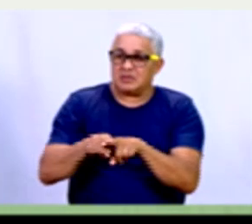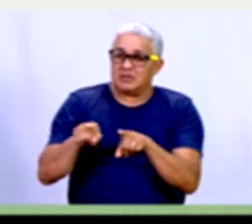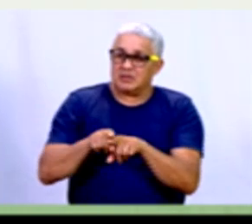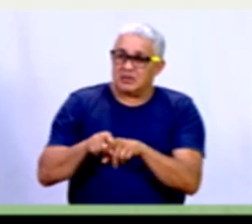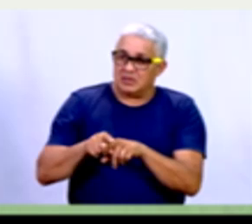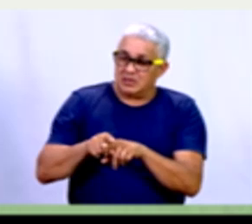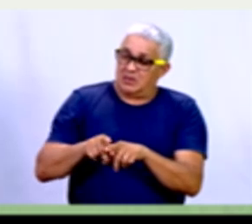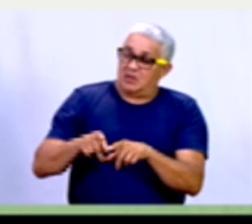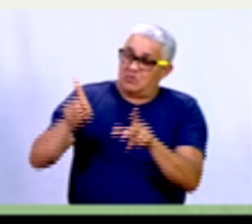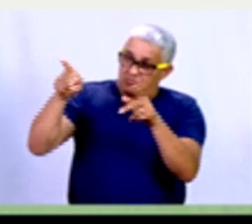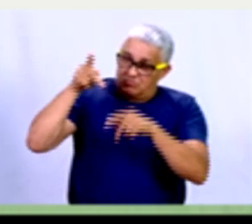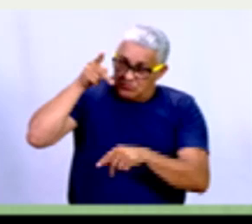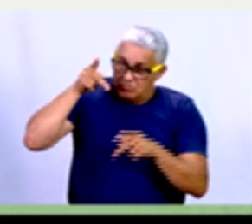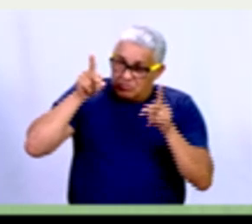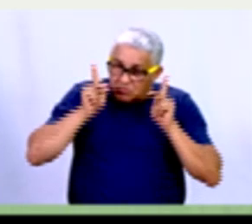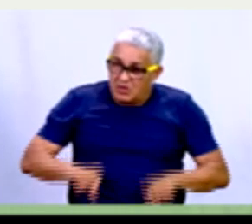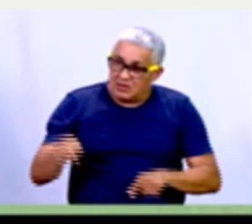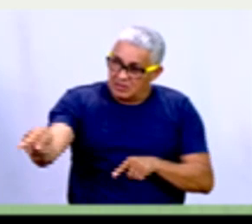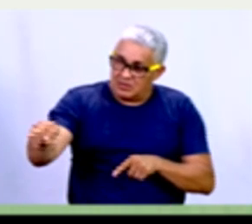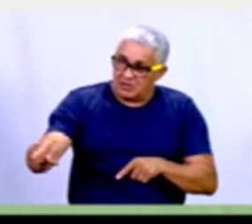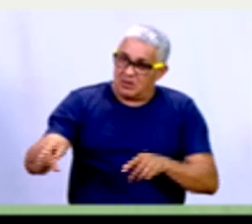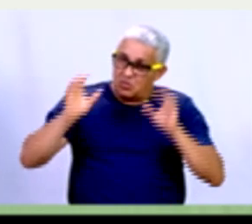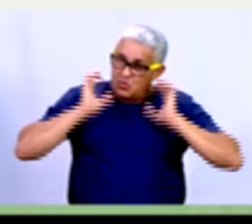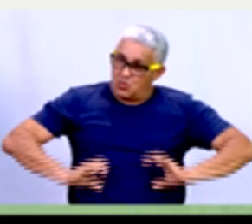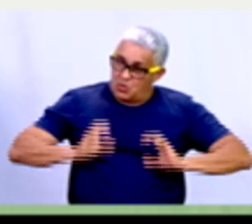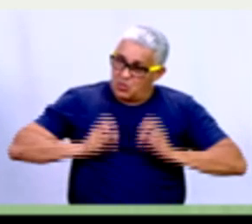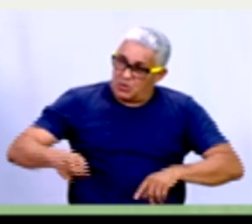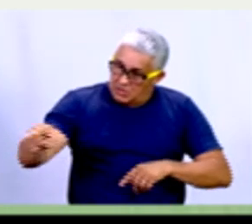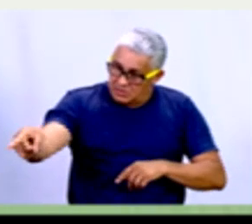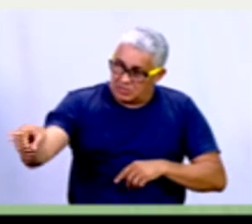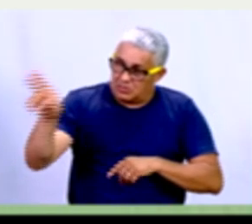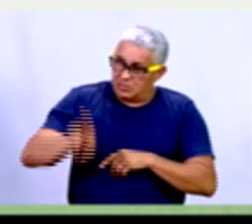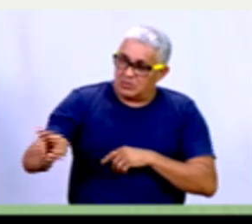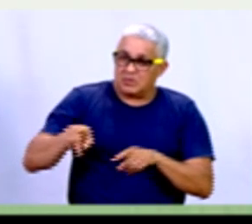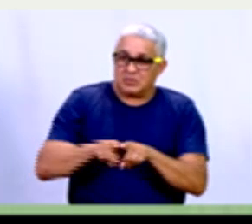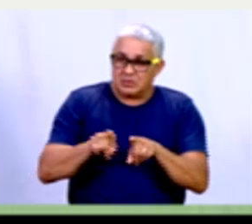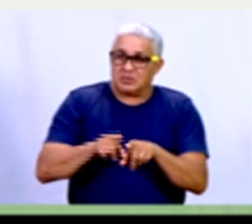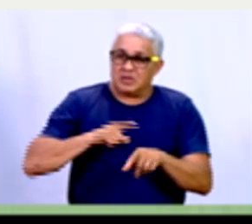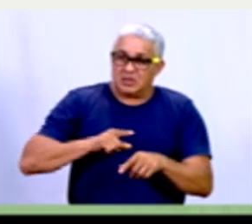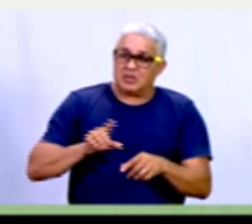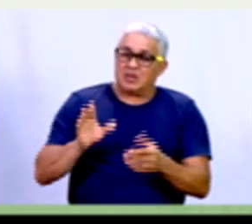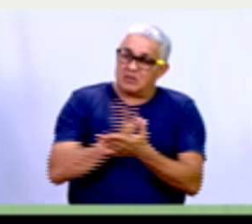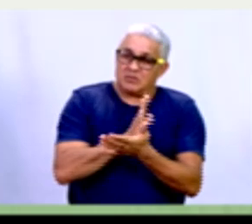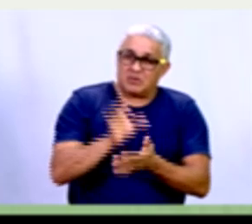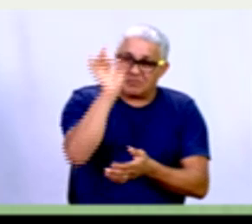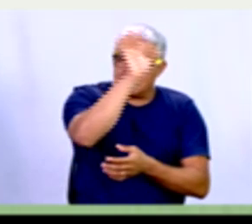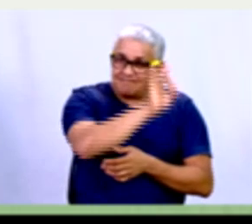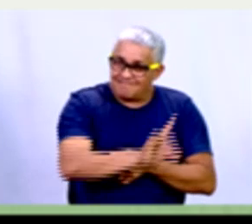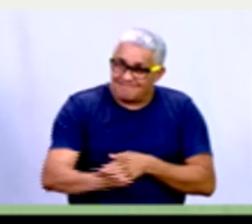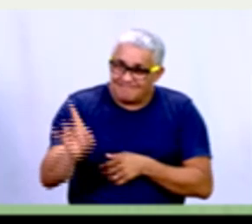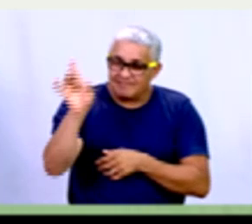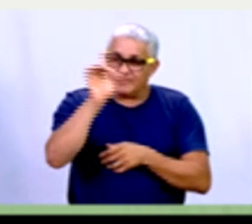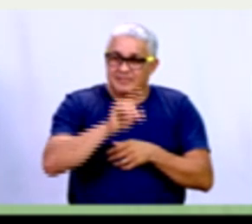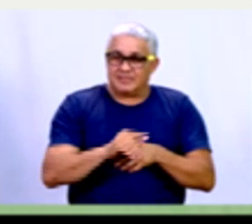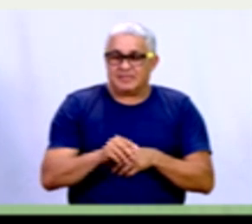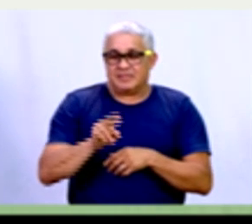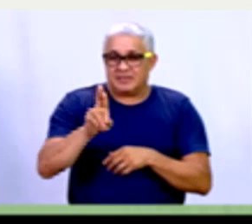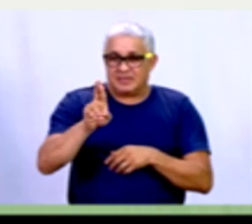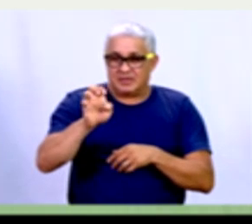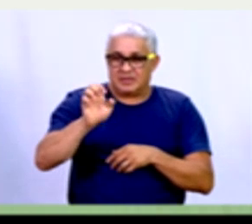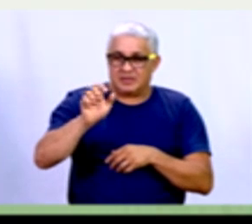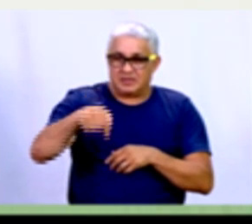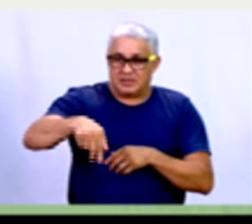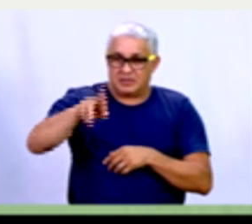fim, no foco no sistema, a gente ainda tem especificação de requisitos sem aplicação